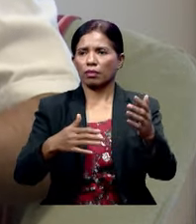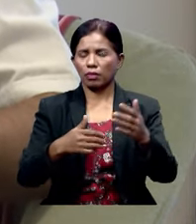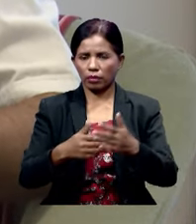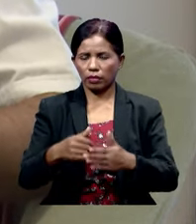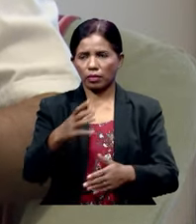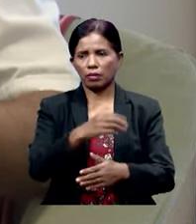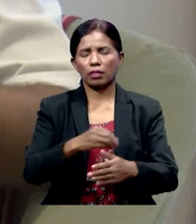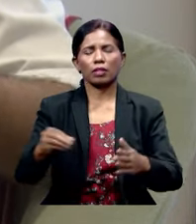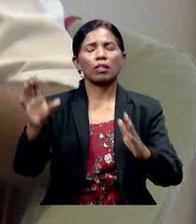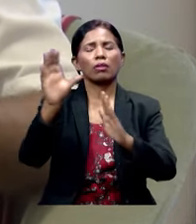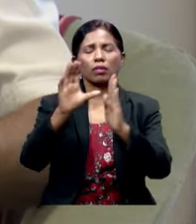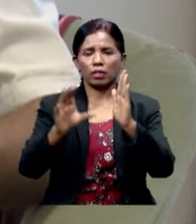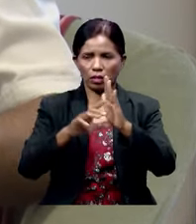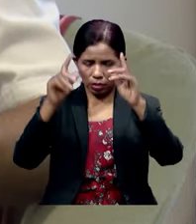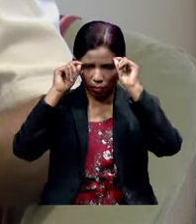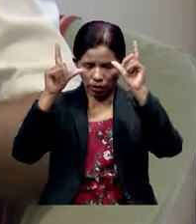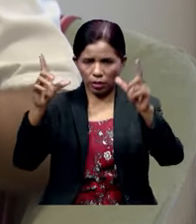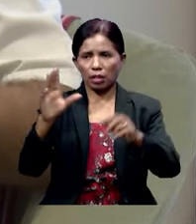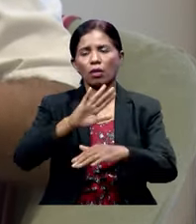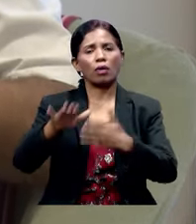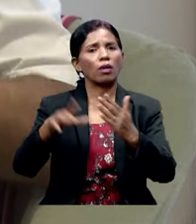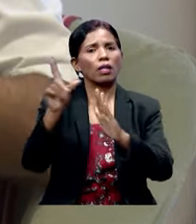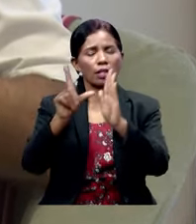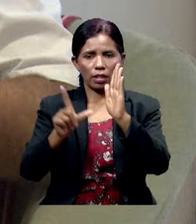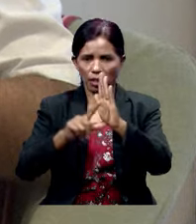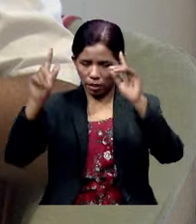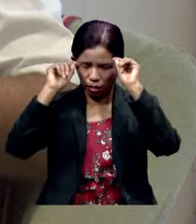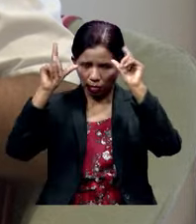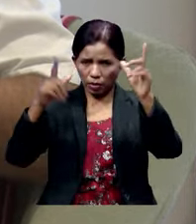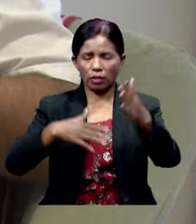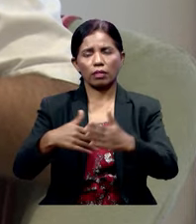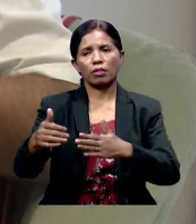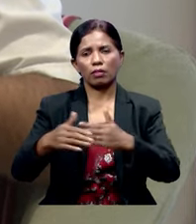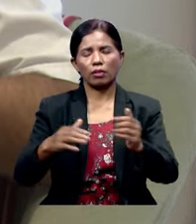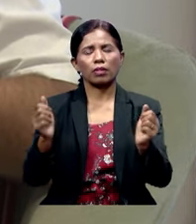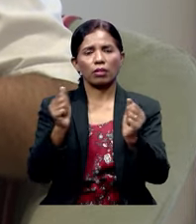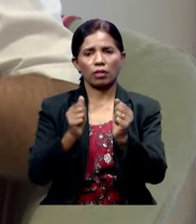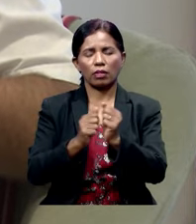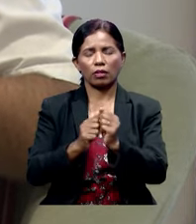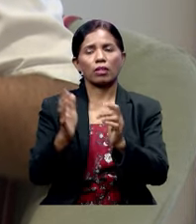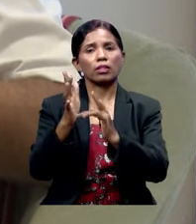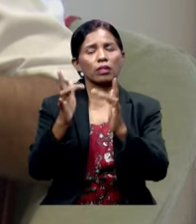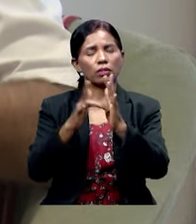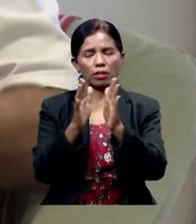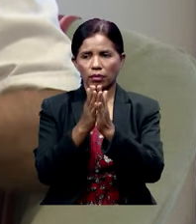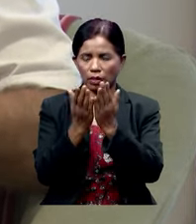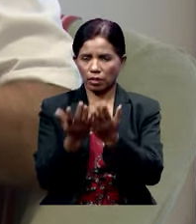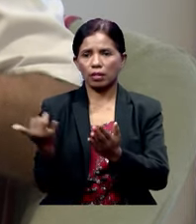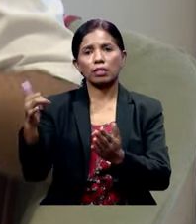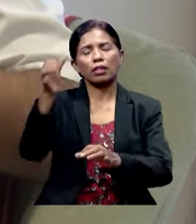constituição timorense às leis timorenses E conforme a evangelho a nossa fé que eles